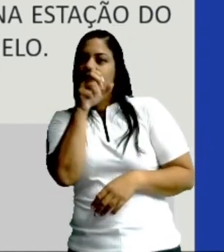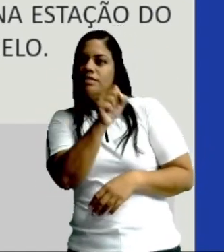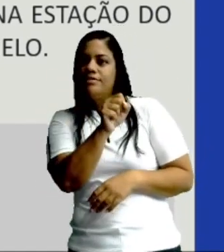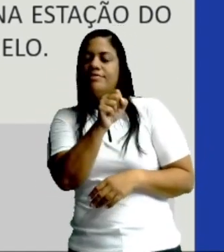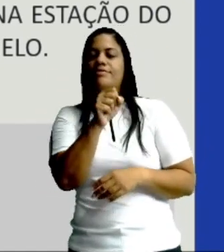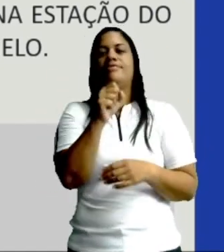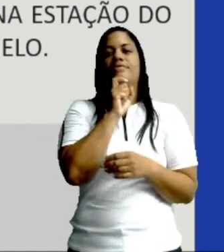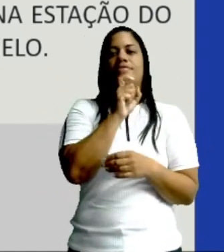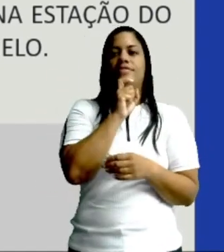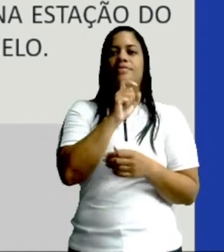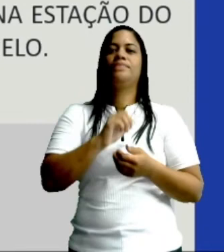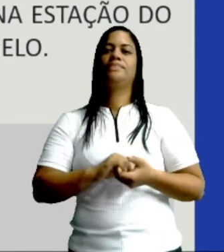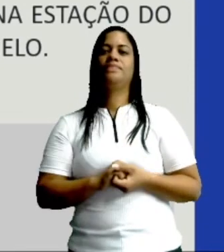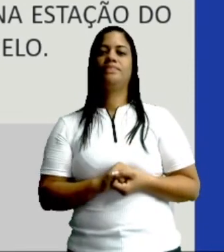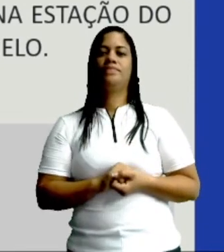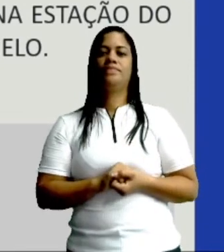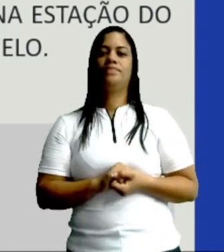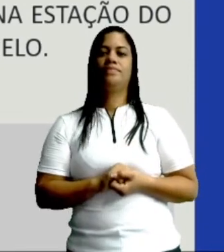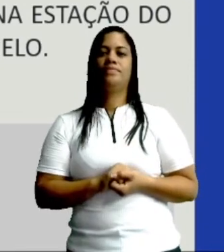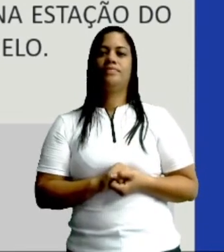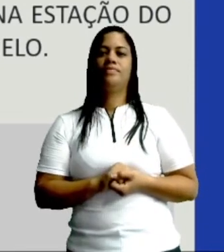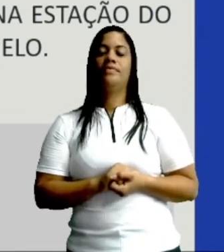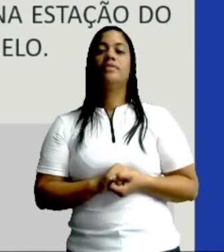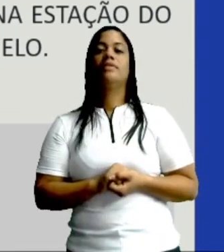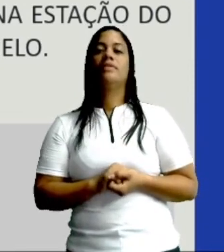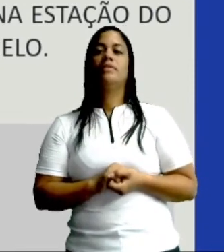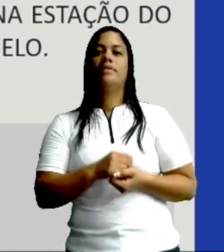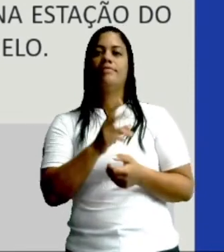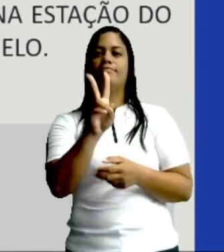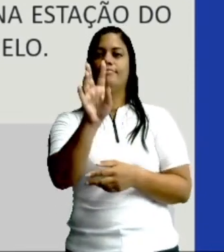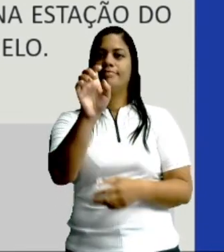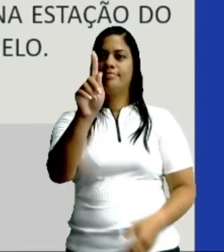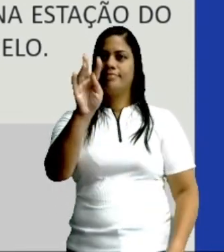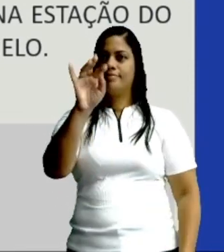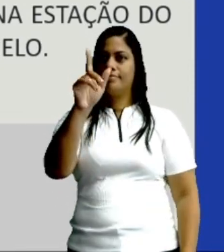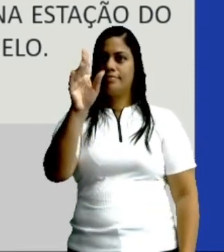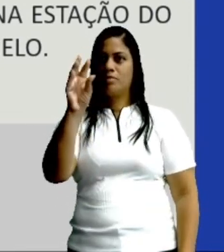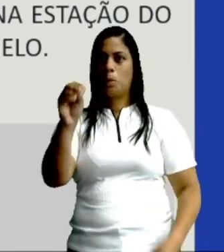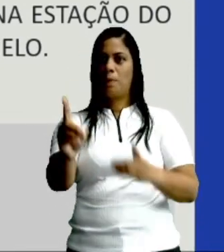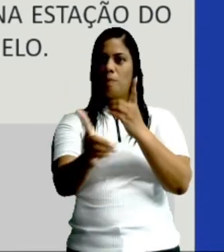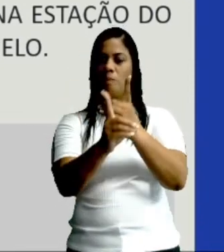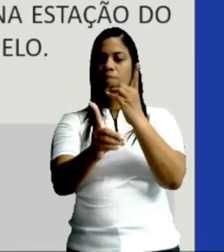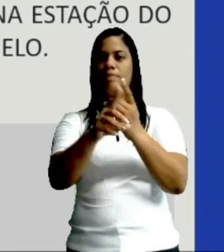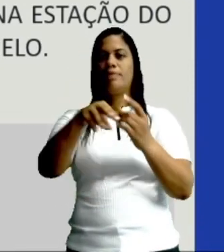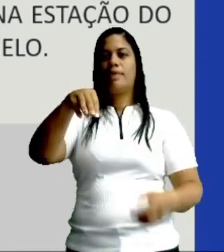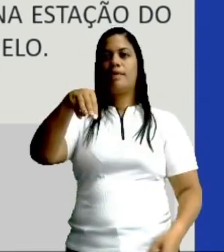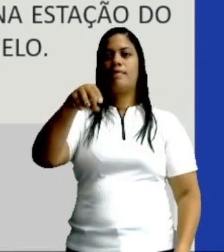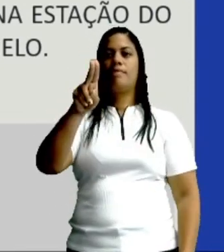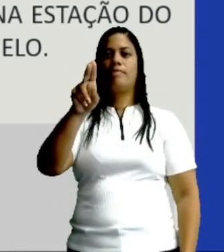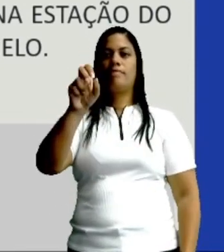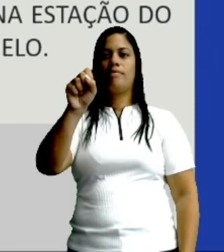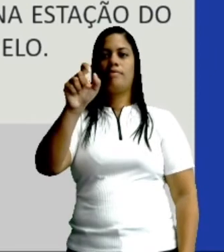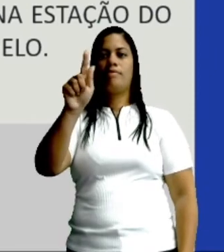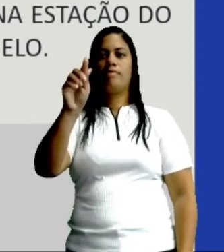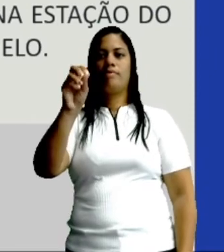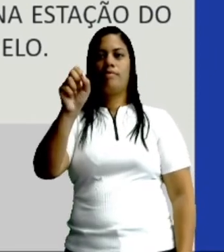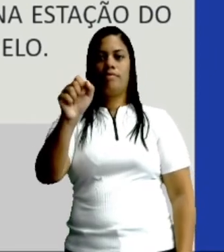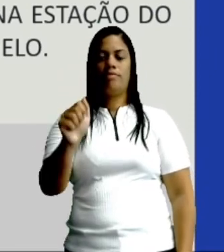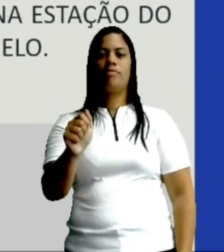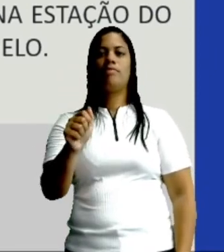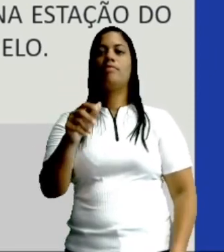mais elevada. Na tundra, as vegetações encontradas são musgos, lincres e